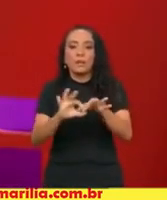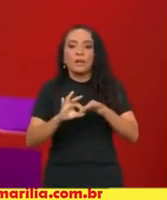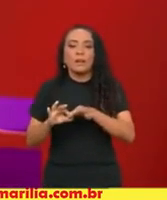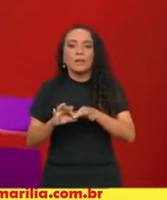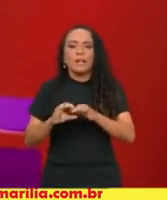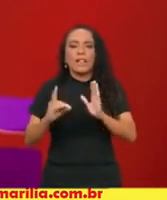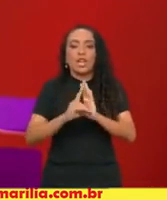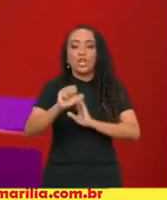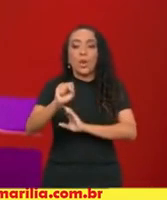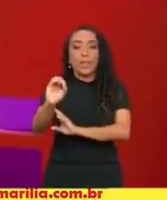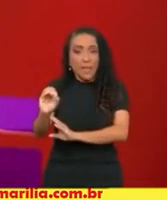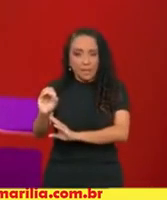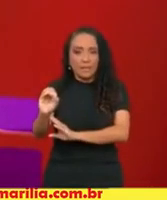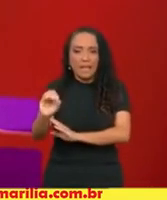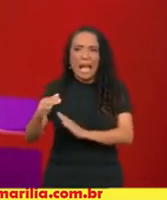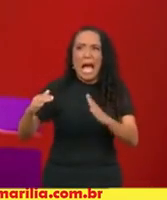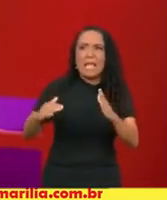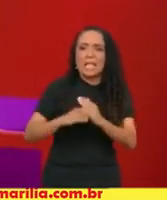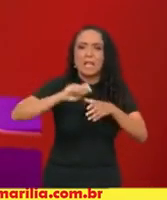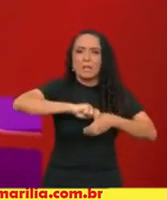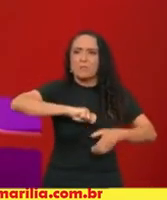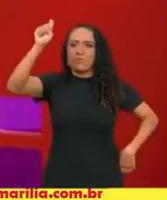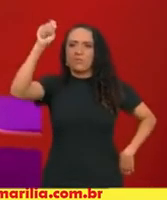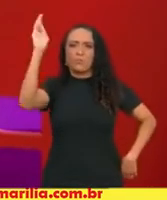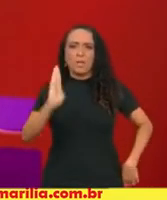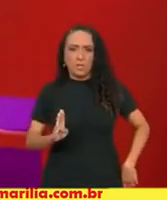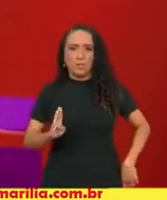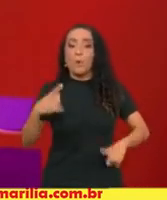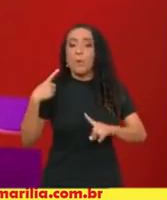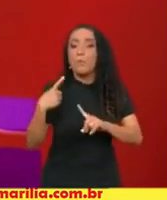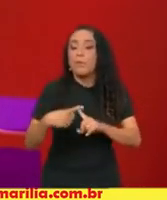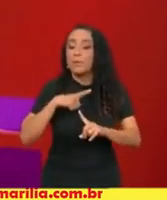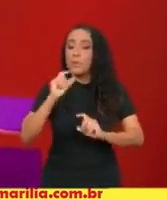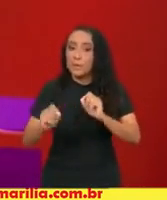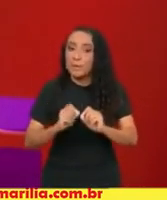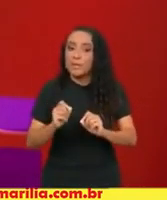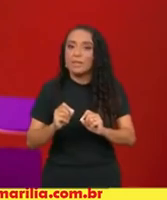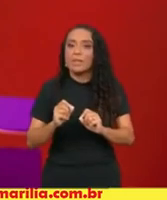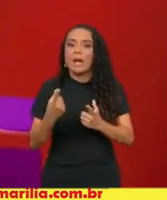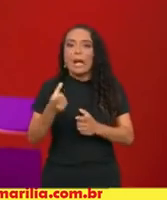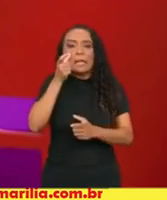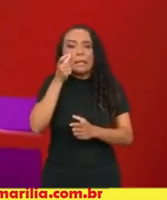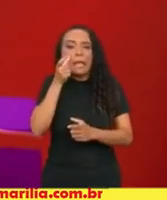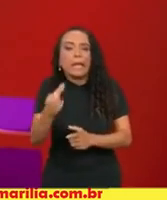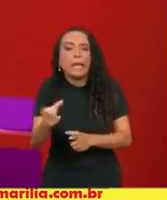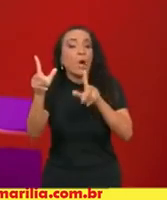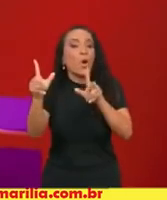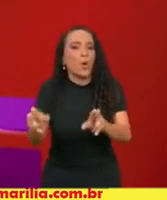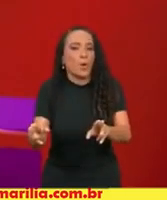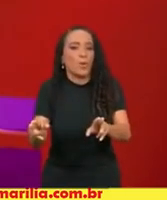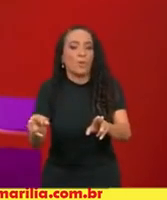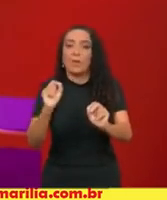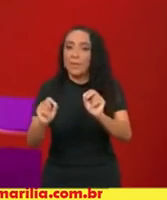de 80, progressivamente até a proclamação da República, porque eles tinham um interesse em comum. E esse